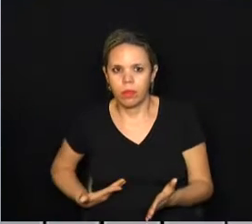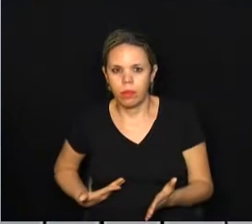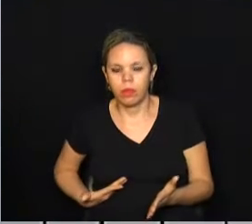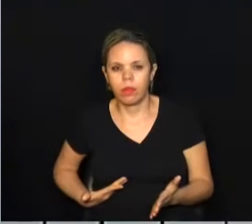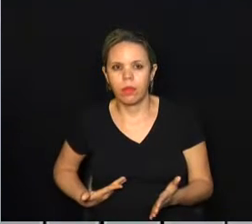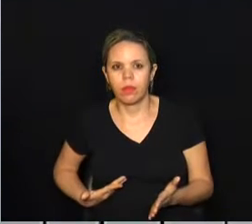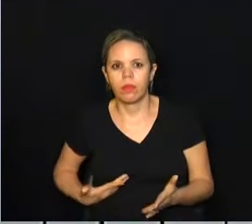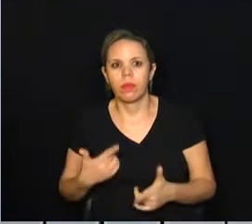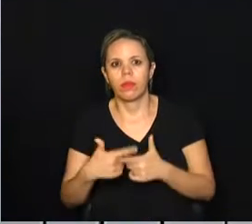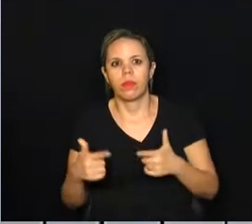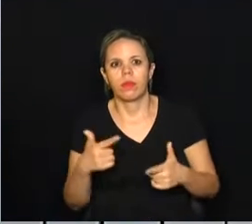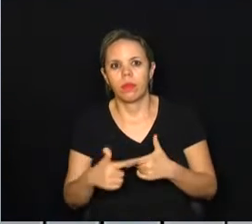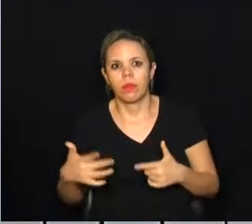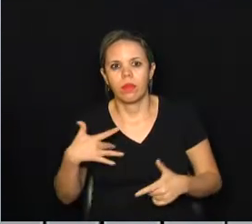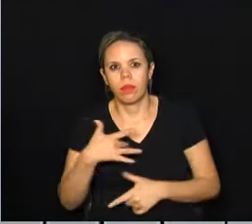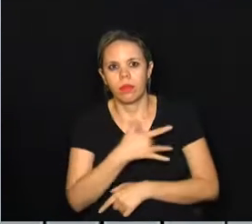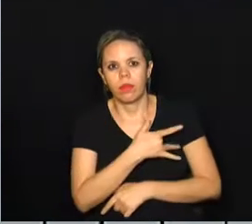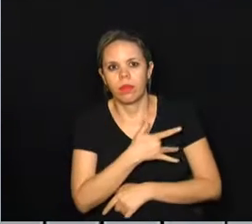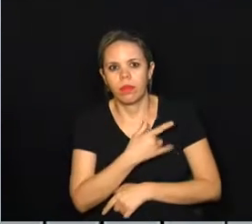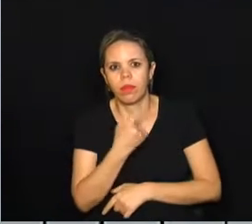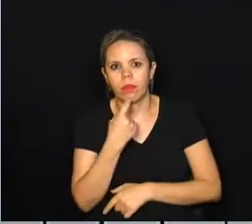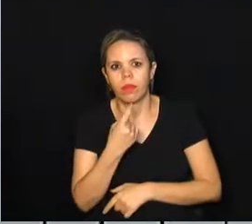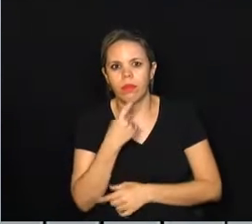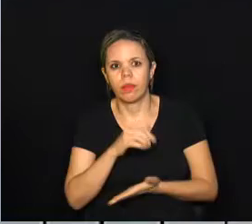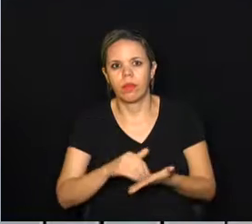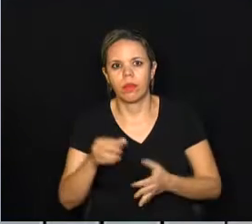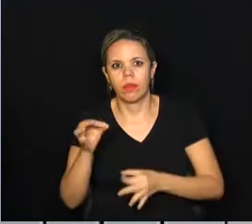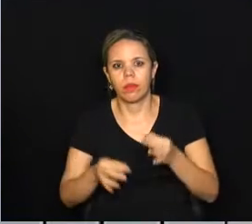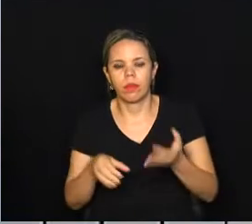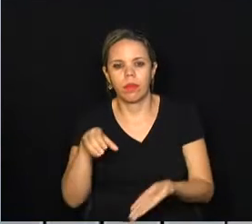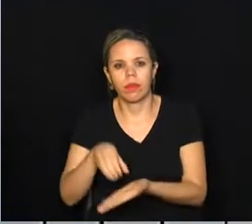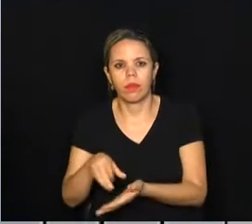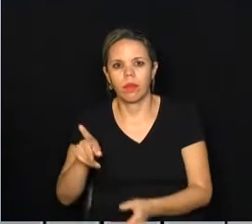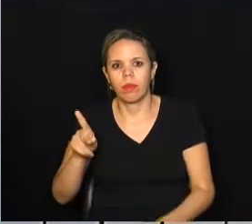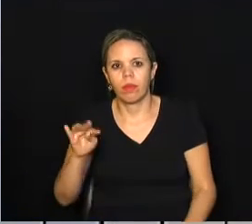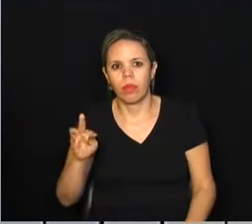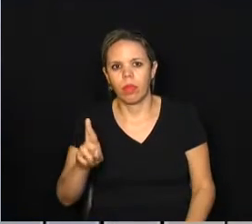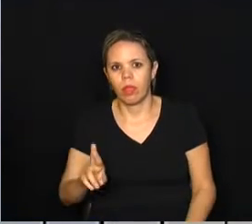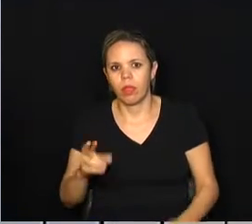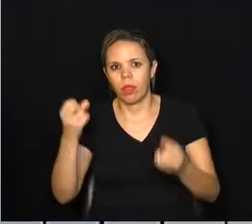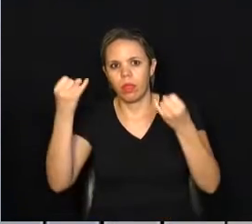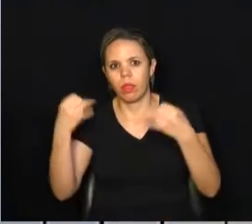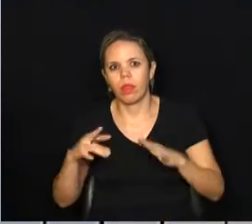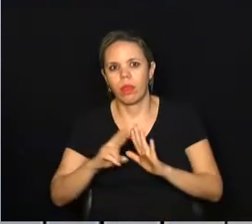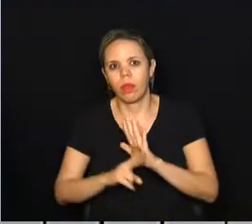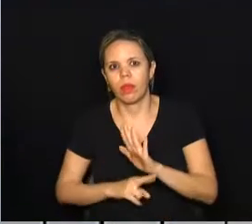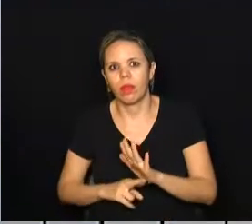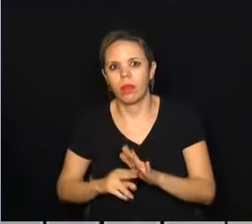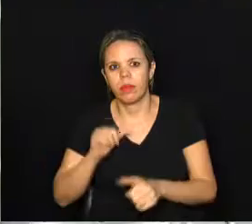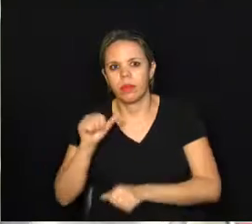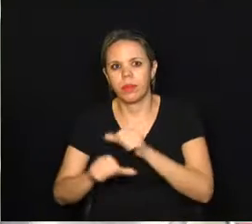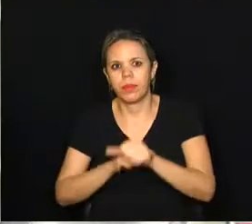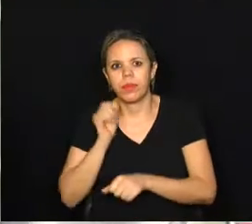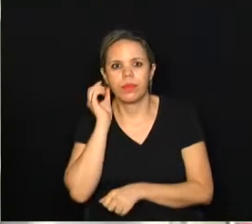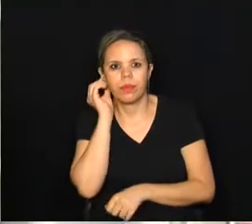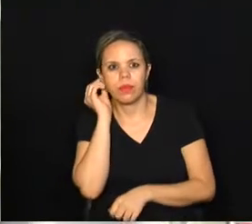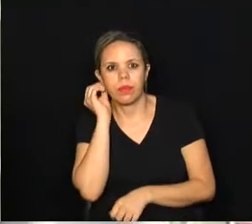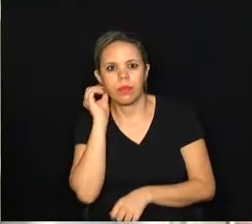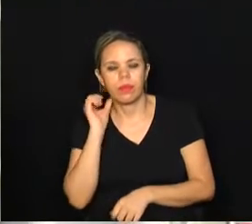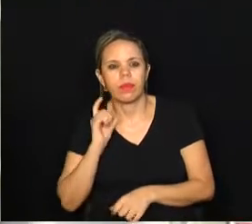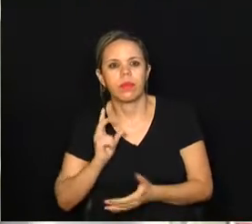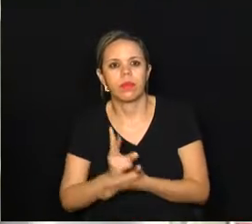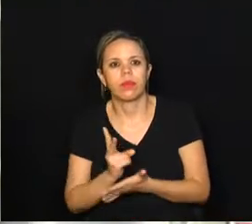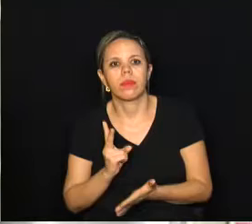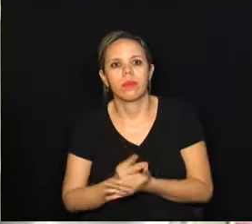pública em Campinas. O secretário de Justiça, Peter Panuto, explicou a medida e as mudanças. Então, nós estamos